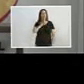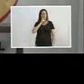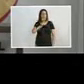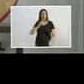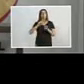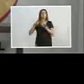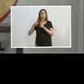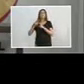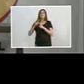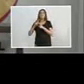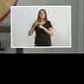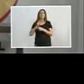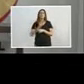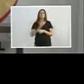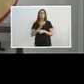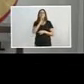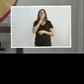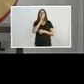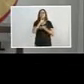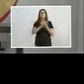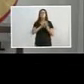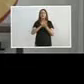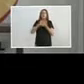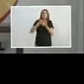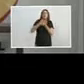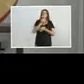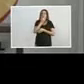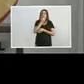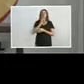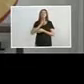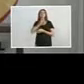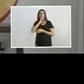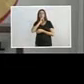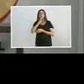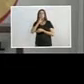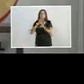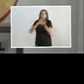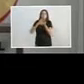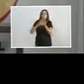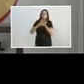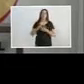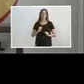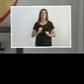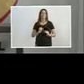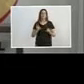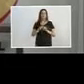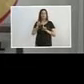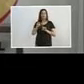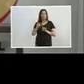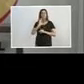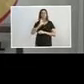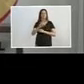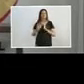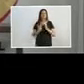E todos nós sabemos que ele também andou comprando uma casa. Então, senhores vereadores, eu não tenho